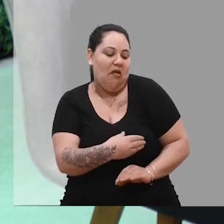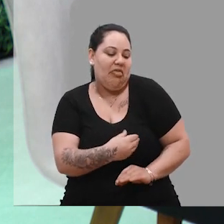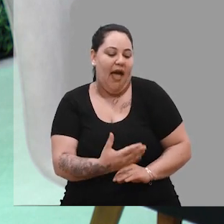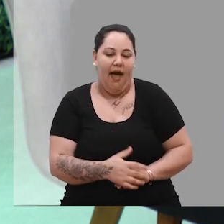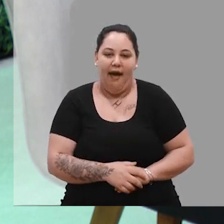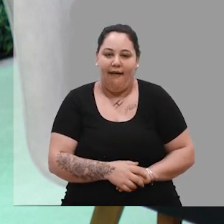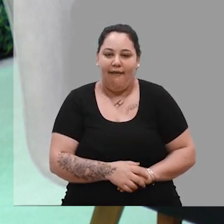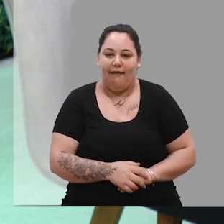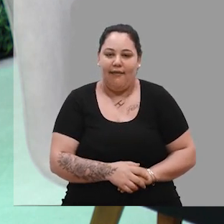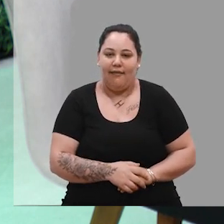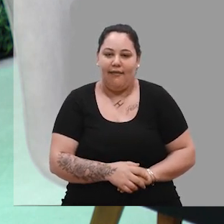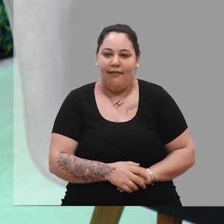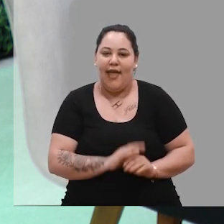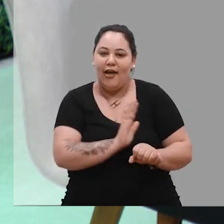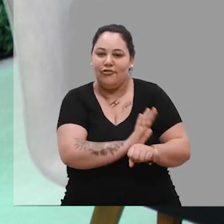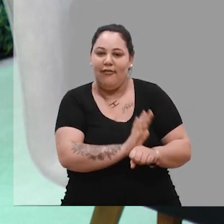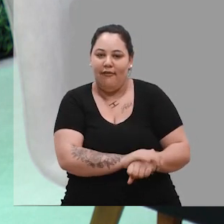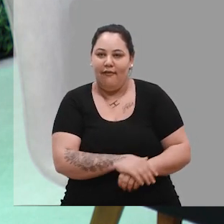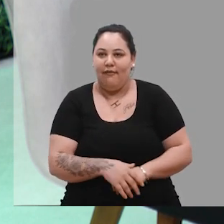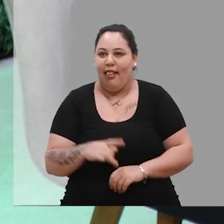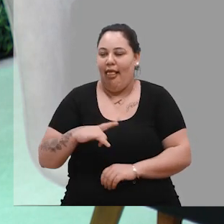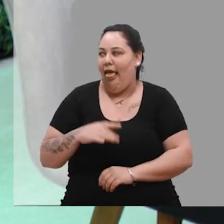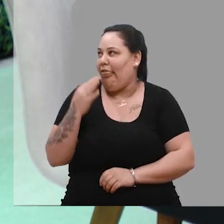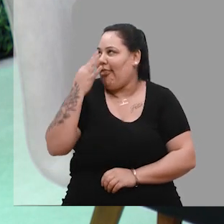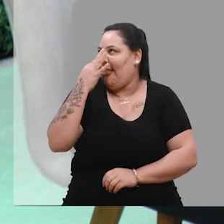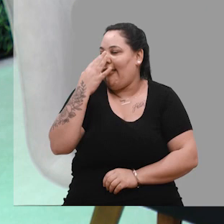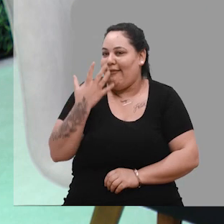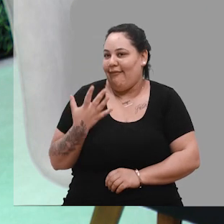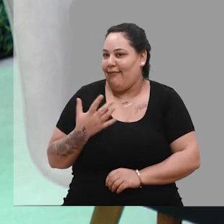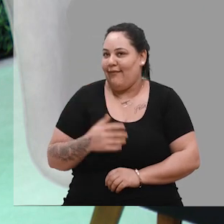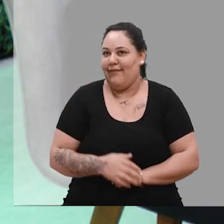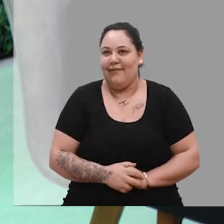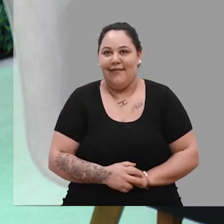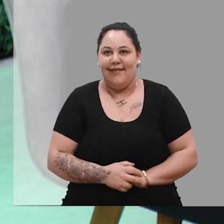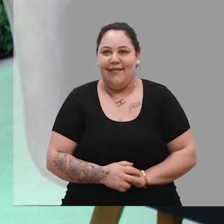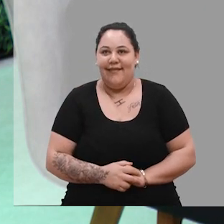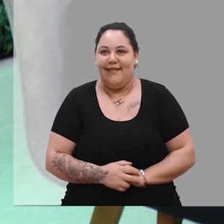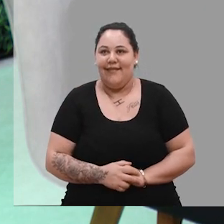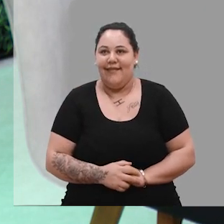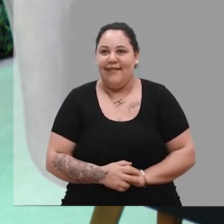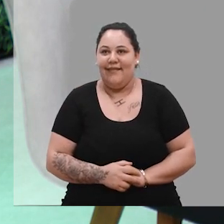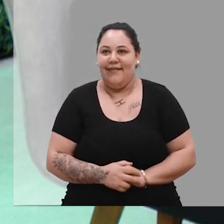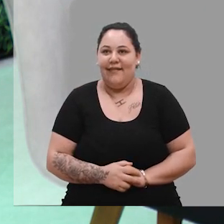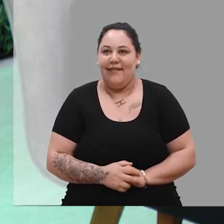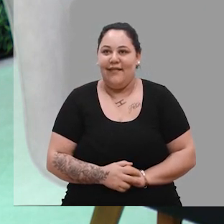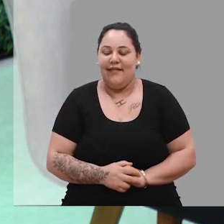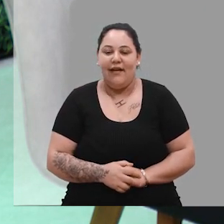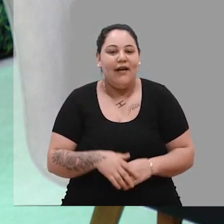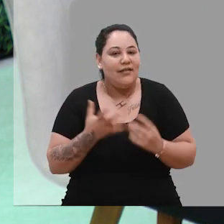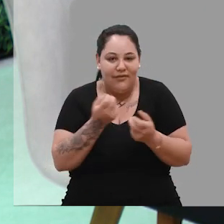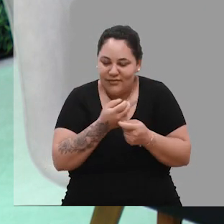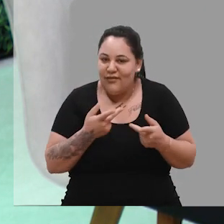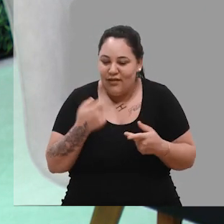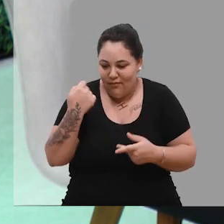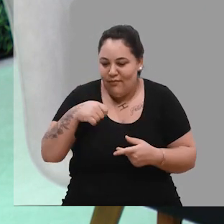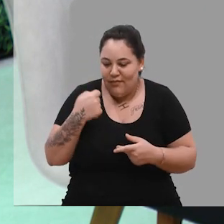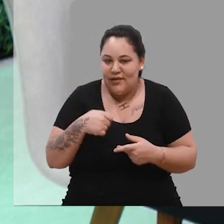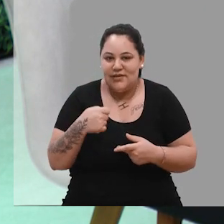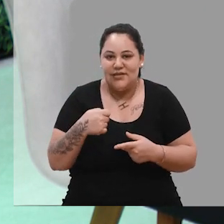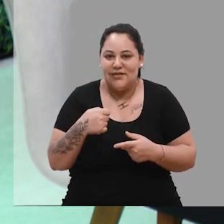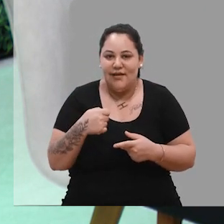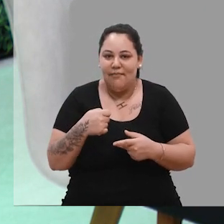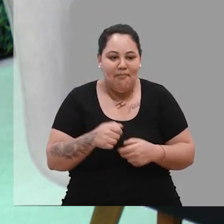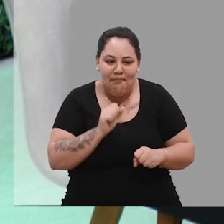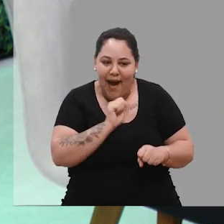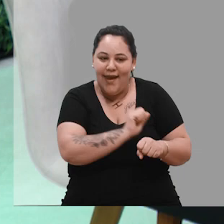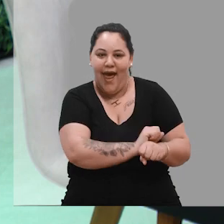tantos filhos sem, né? É. Eu precisava- E agora minha filha estão que é aí uma grande, consultora. né? Saudável. Então isso precisa ser quebrado.